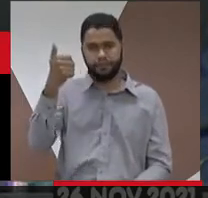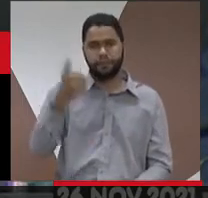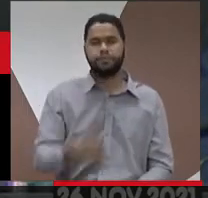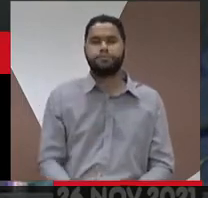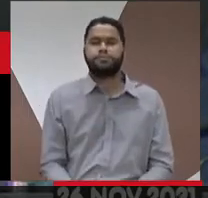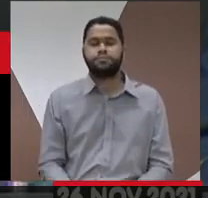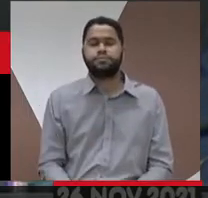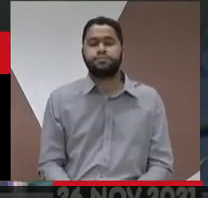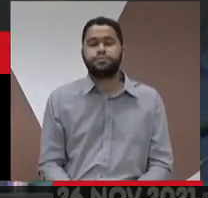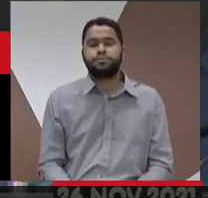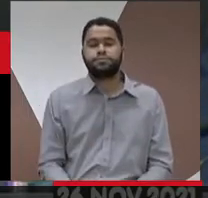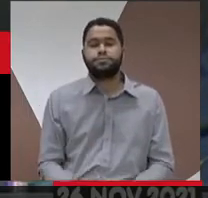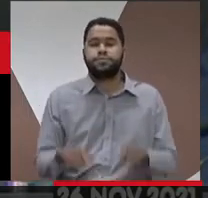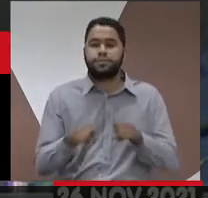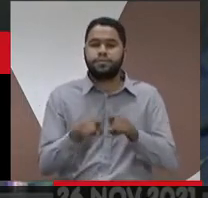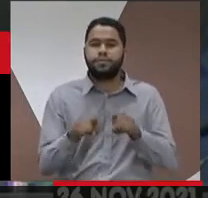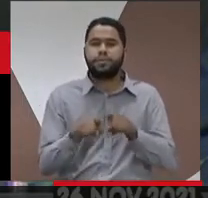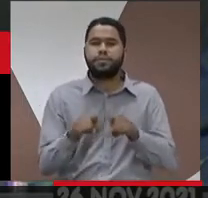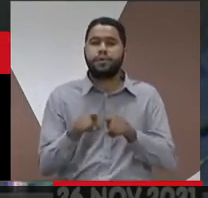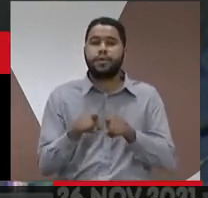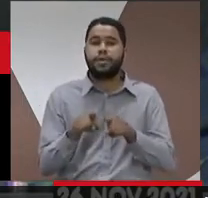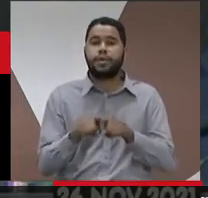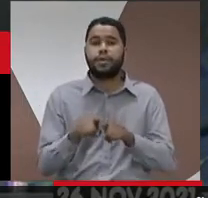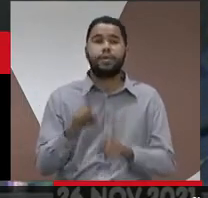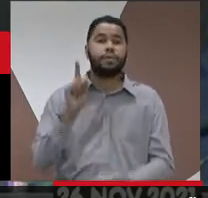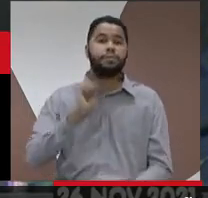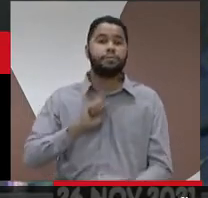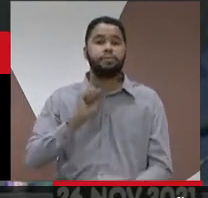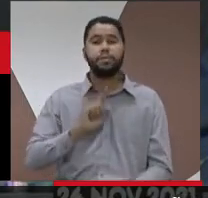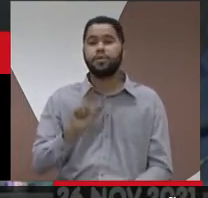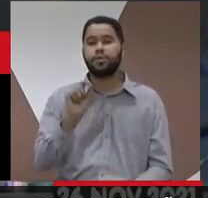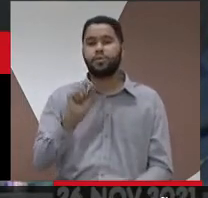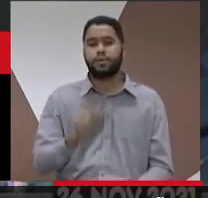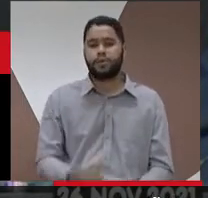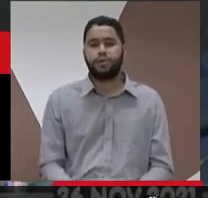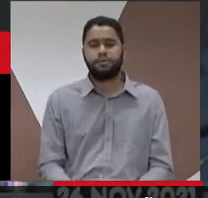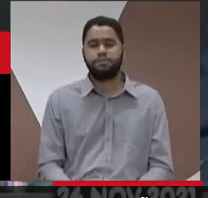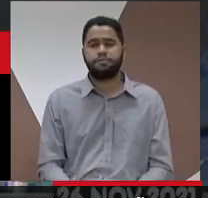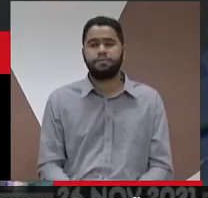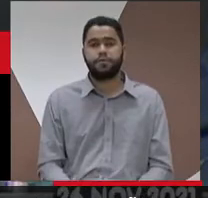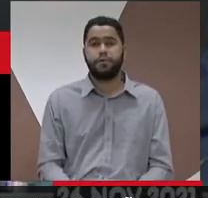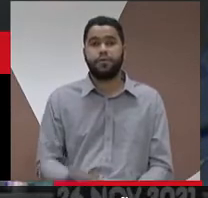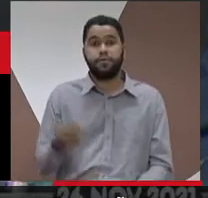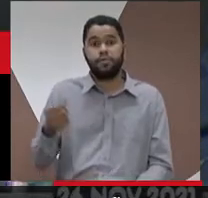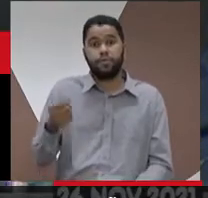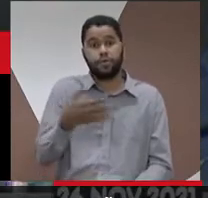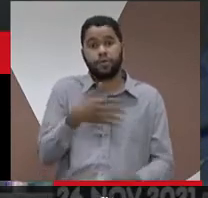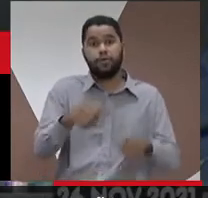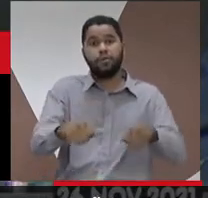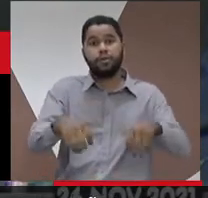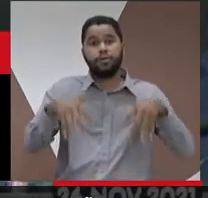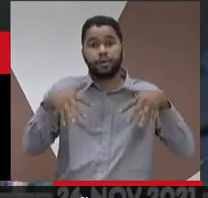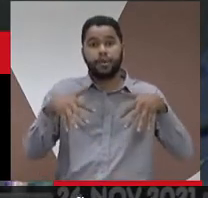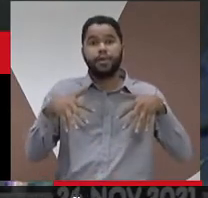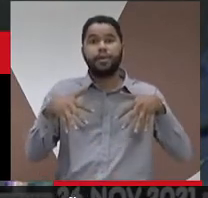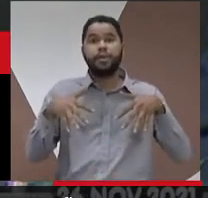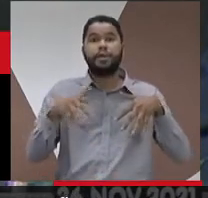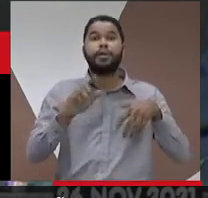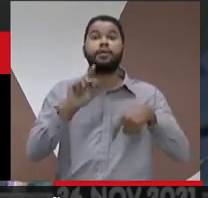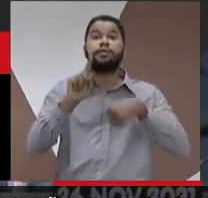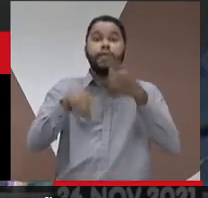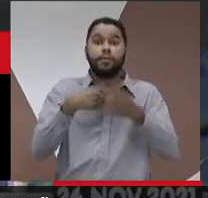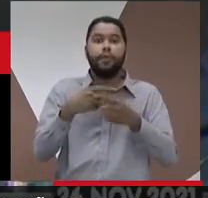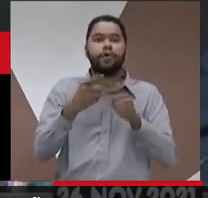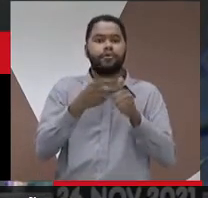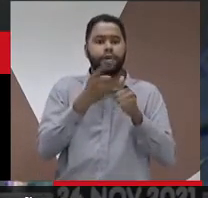Flores, e que o Estado, então, somente faça uma nova audiência a partir desse